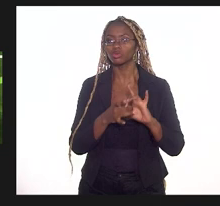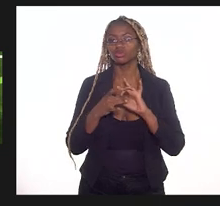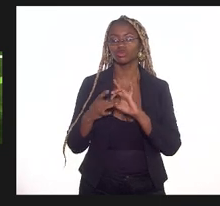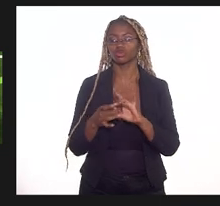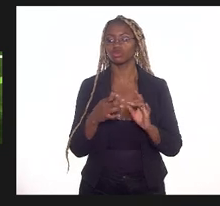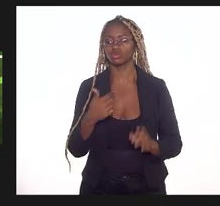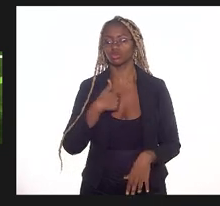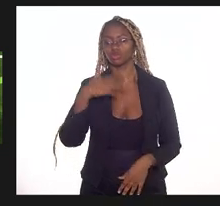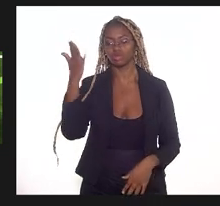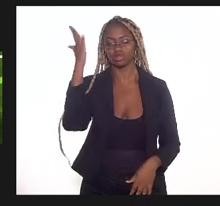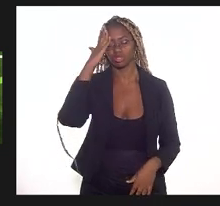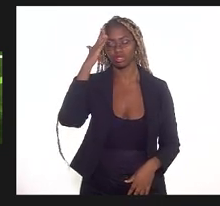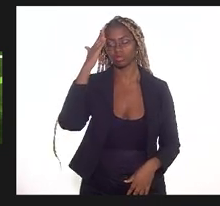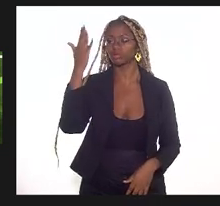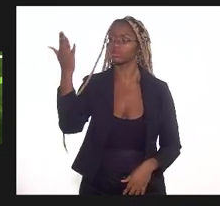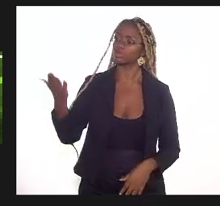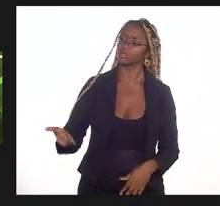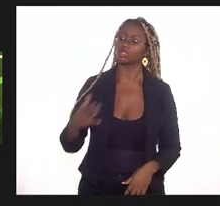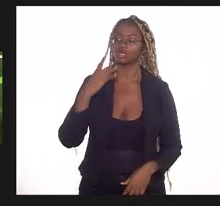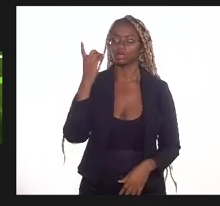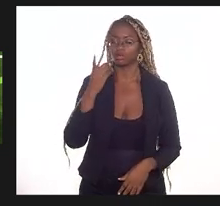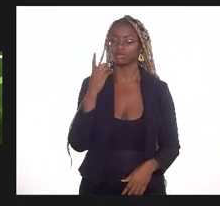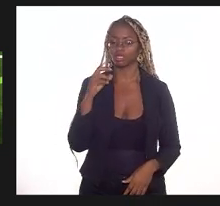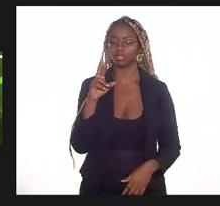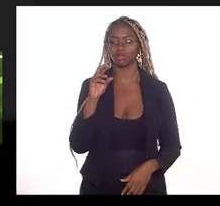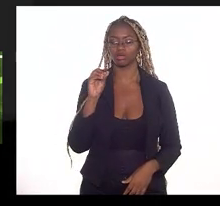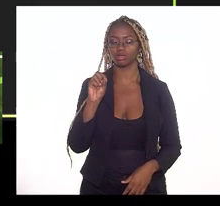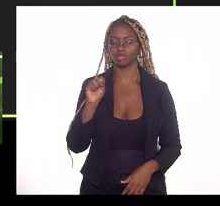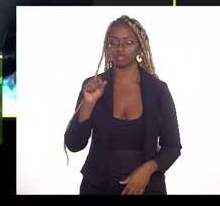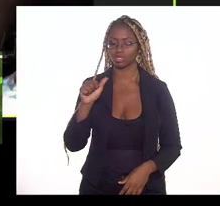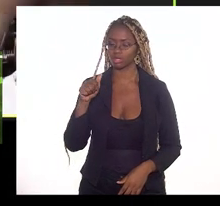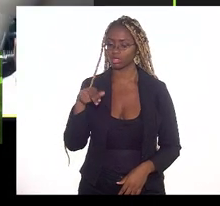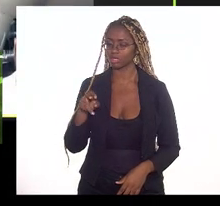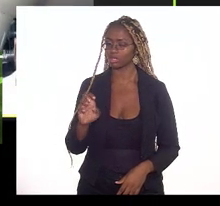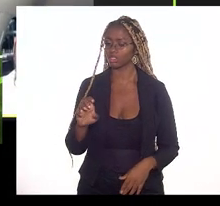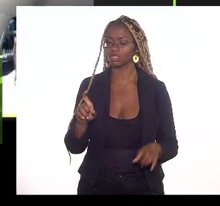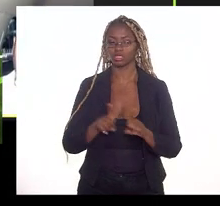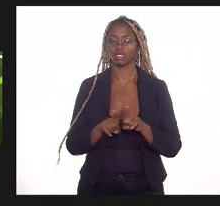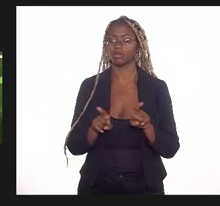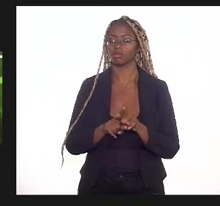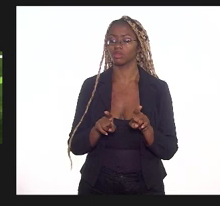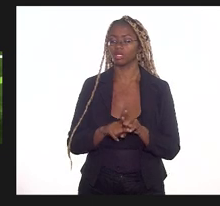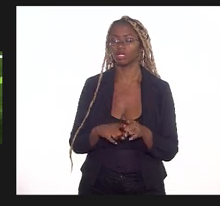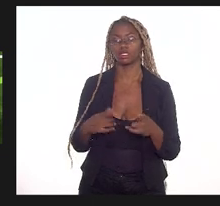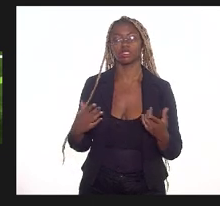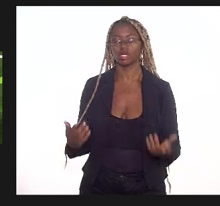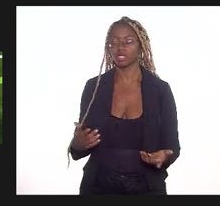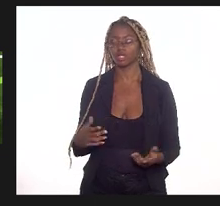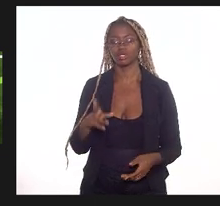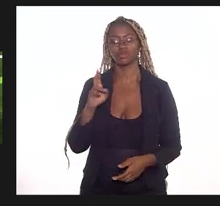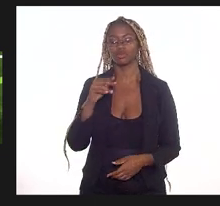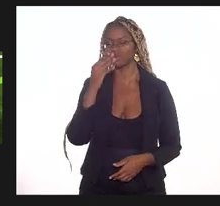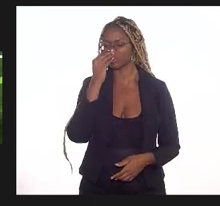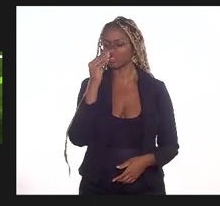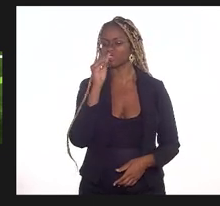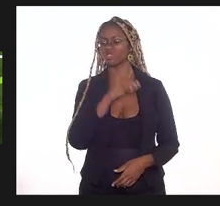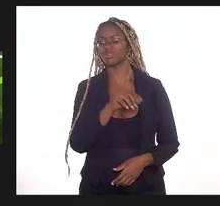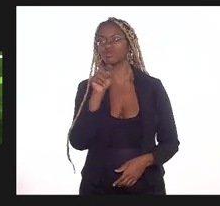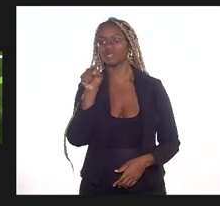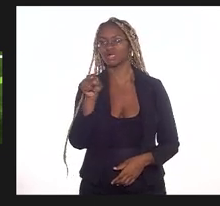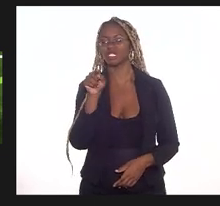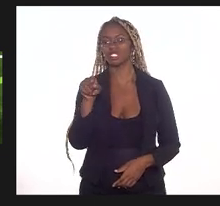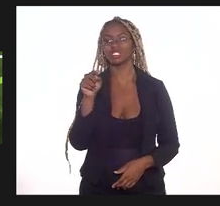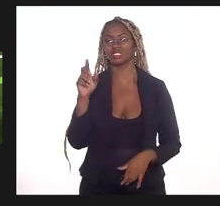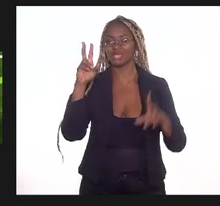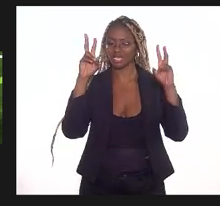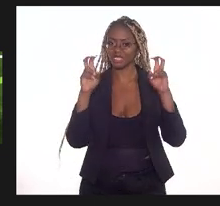sabia que a senhora, a deputada Rosane Félix, não iriam se furtar a esse tema raro,